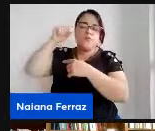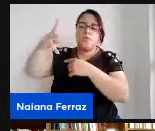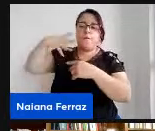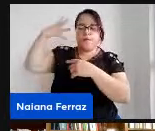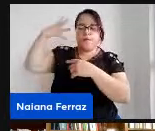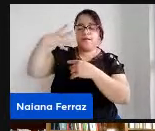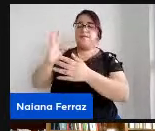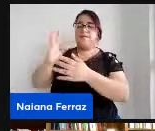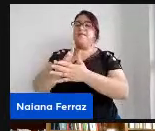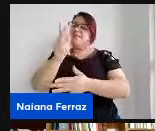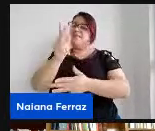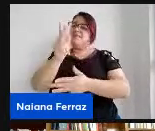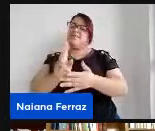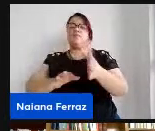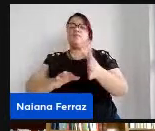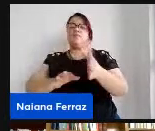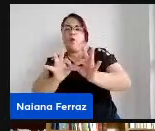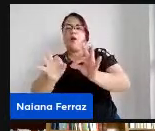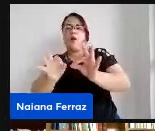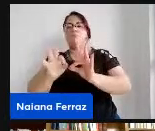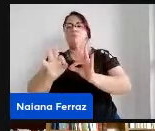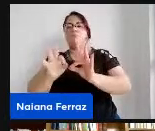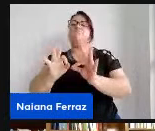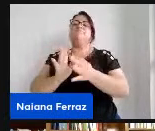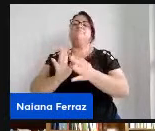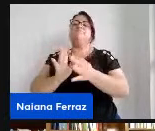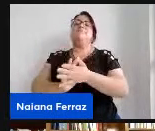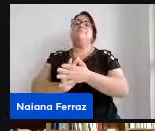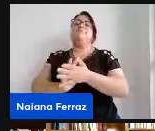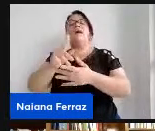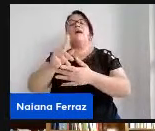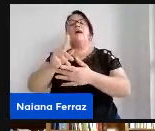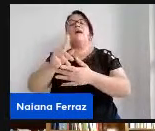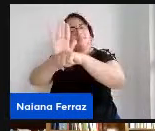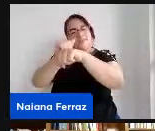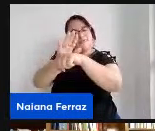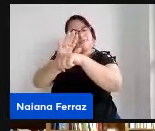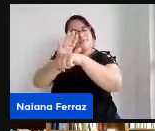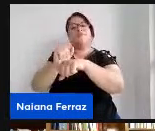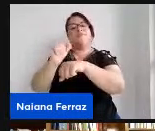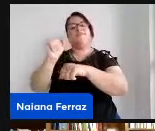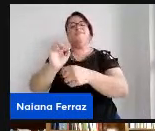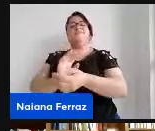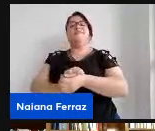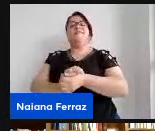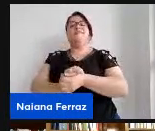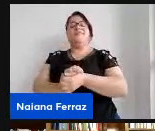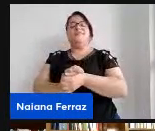certamente, o senhor será chamado para poder apresentar